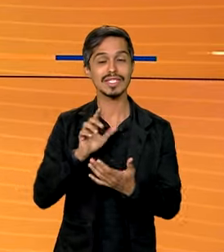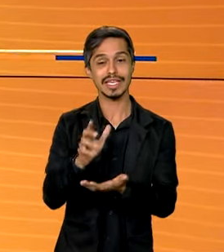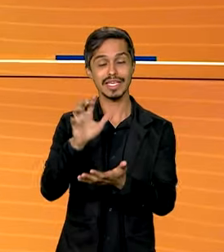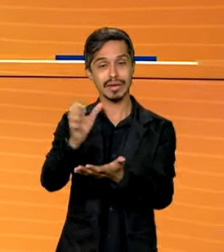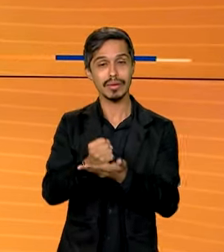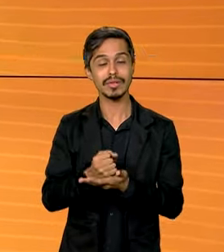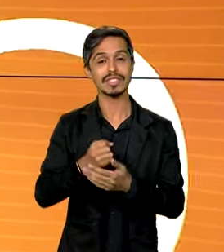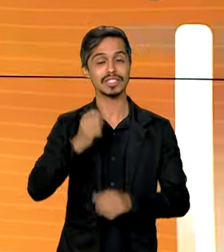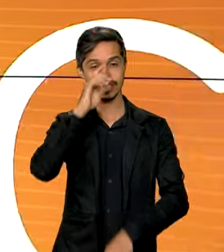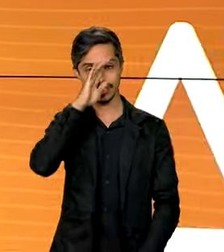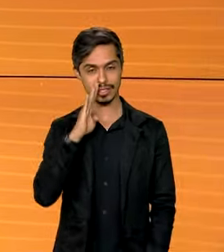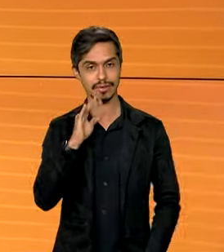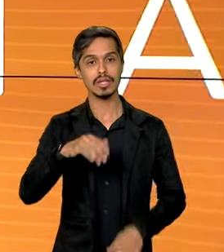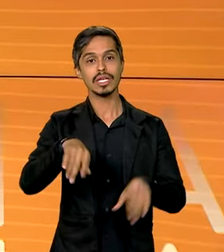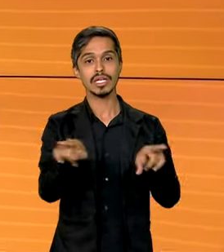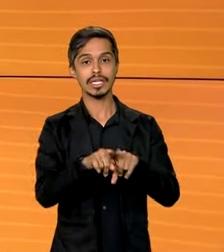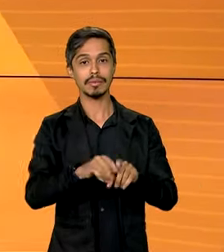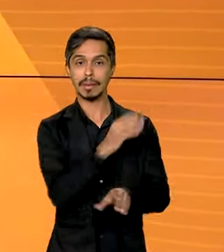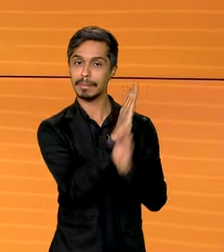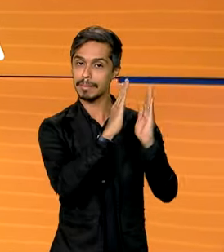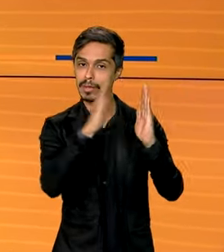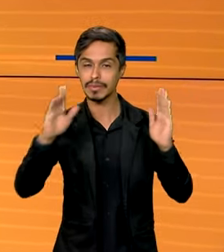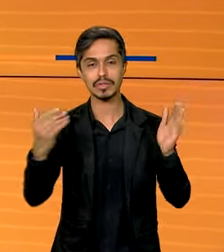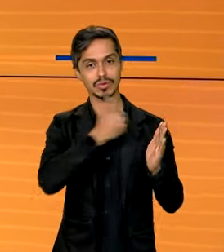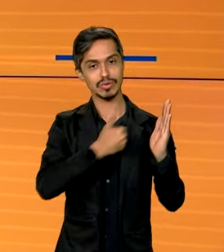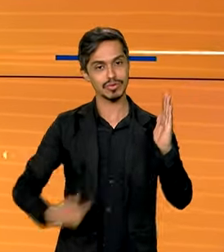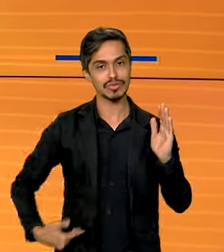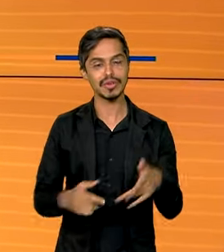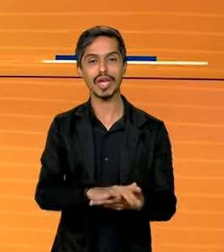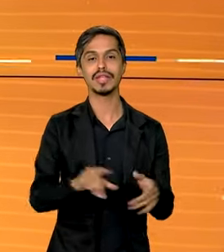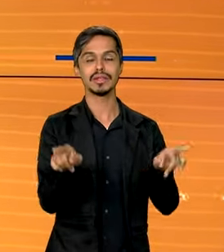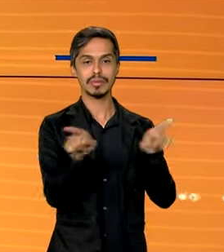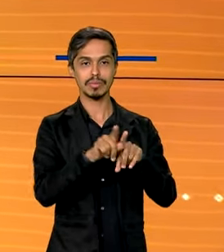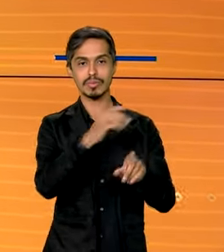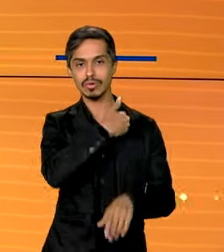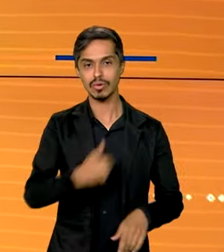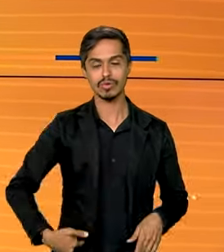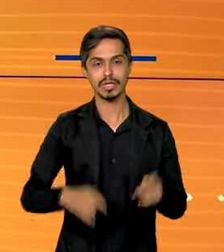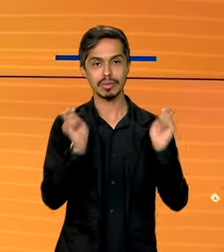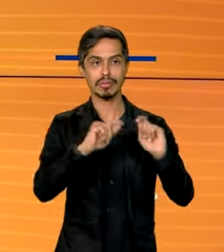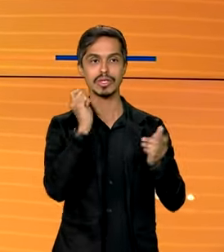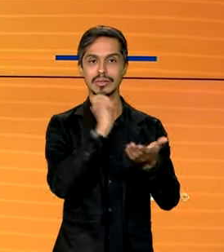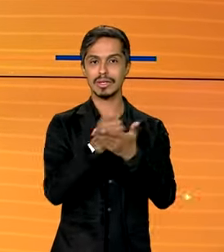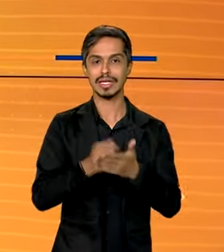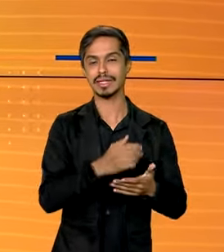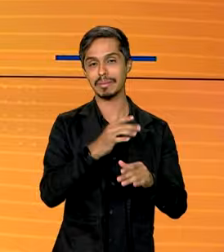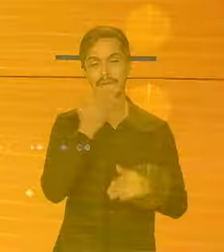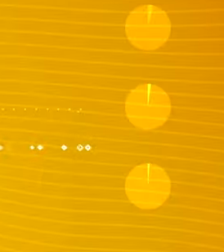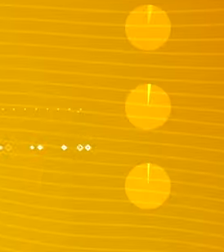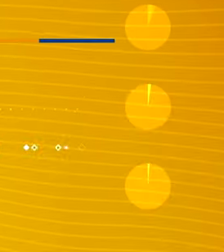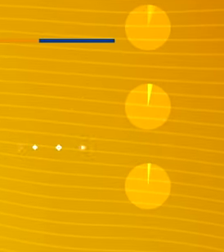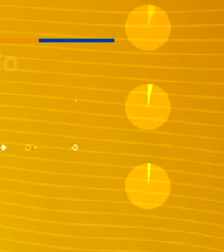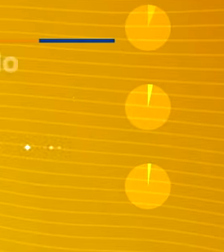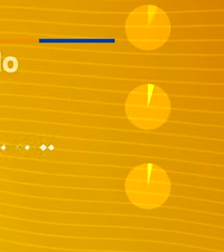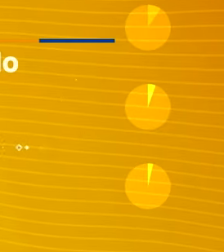mais livros. Bibliotecas públicas poderão renovar e ampliar os acervos. A gente volta em instantes.